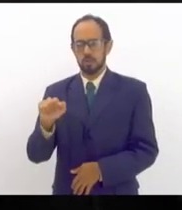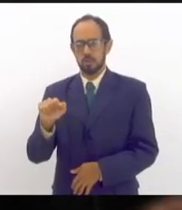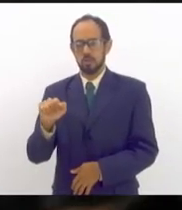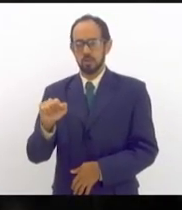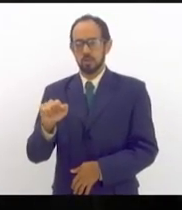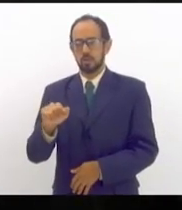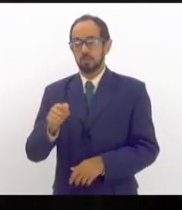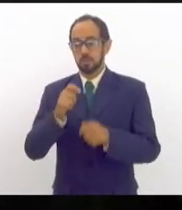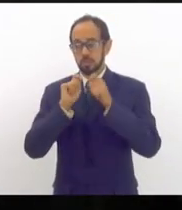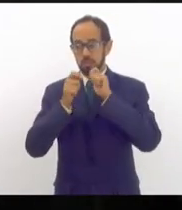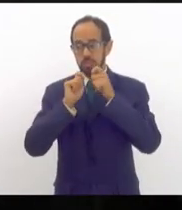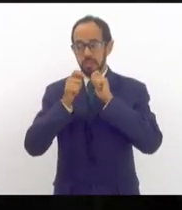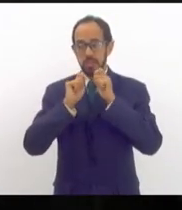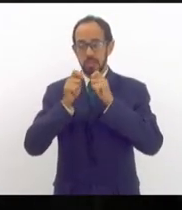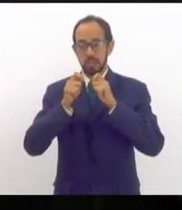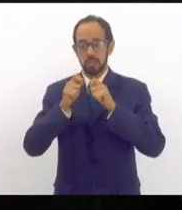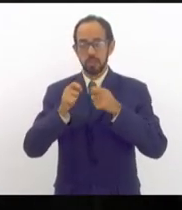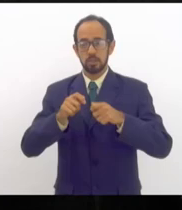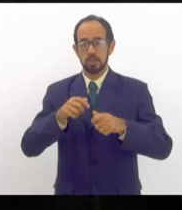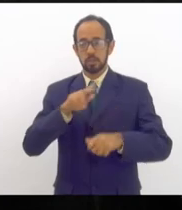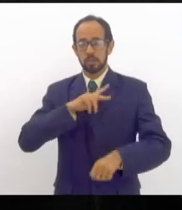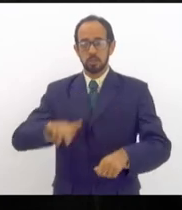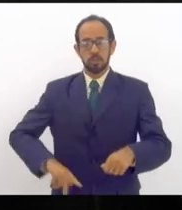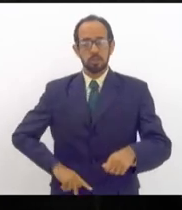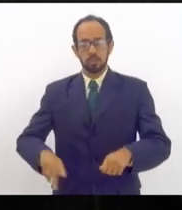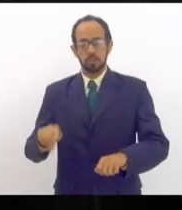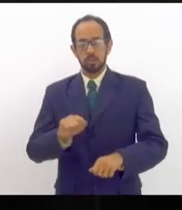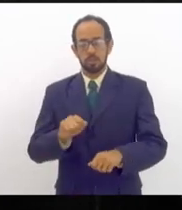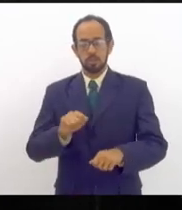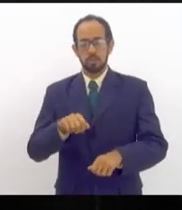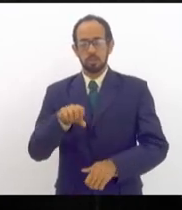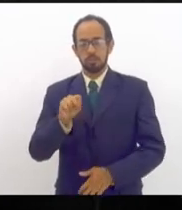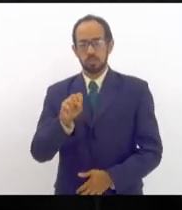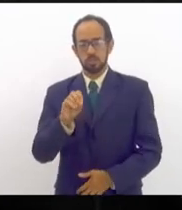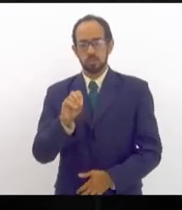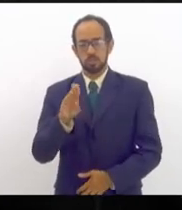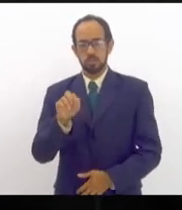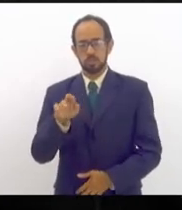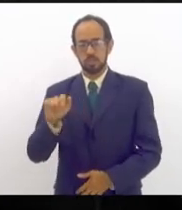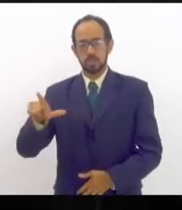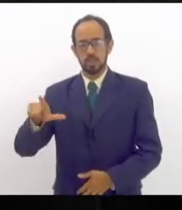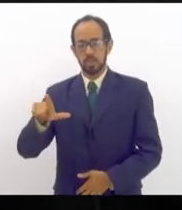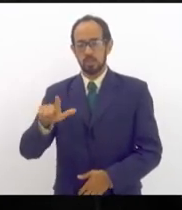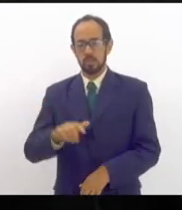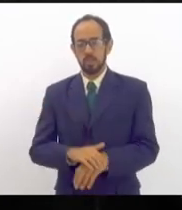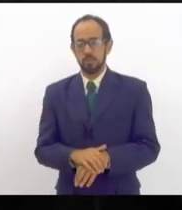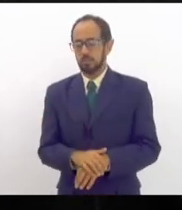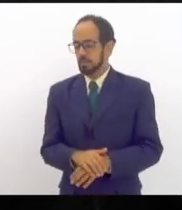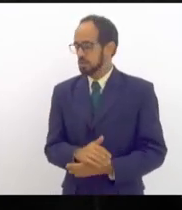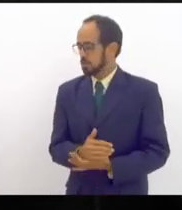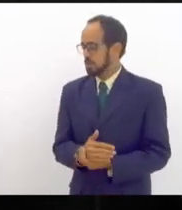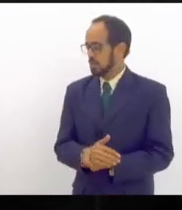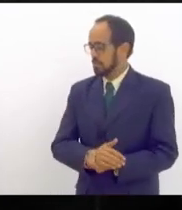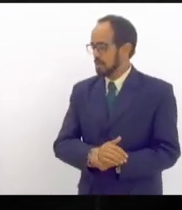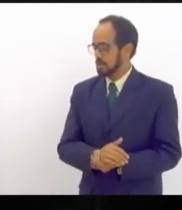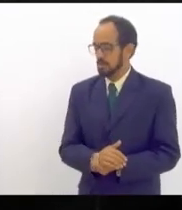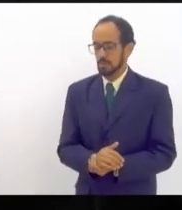presidente do Banco Central sobre duas polêmicas